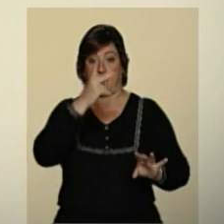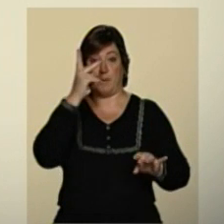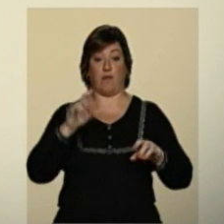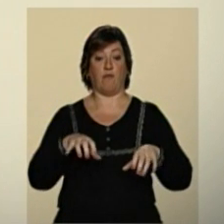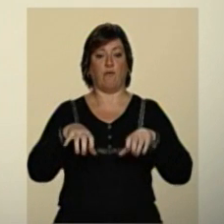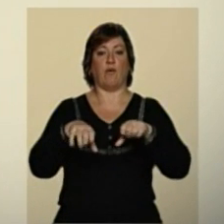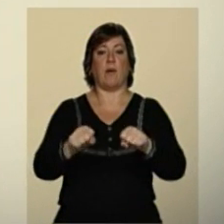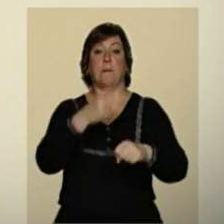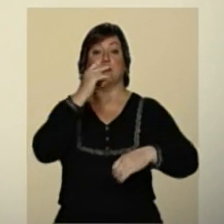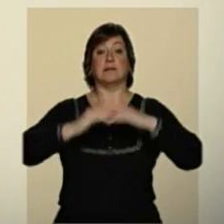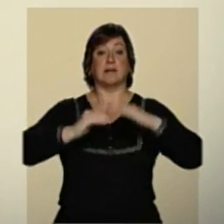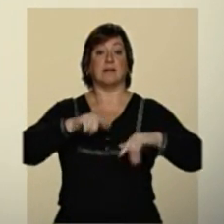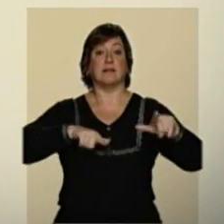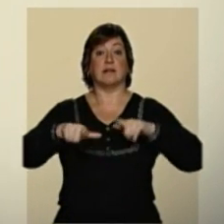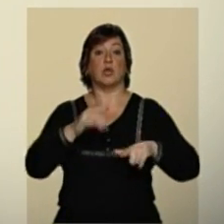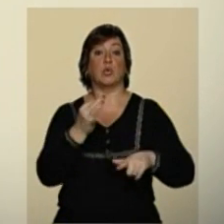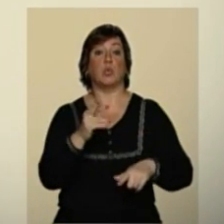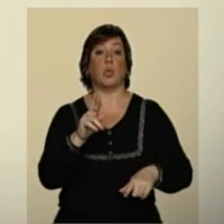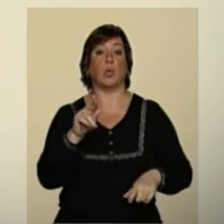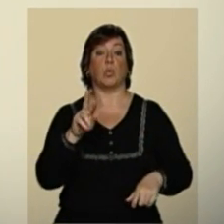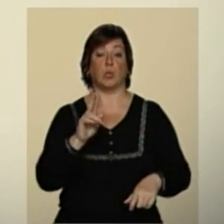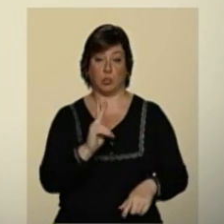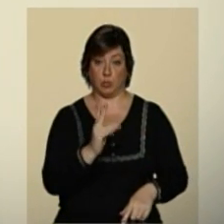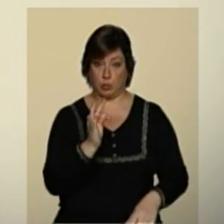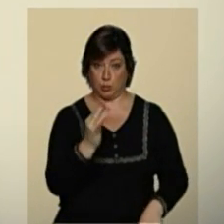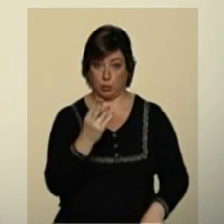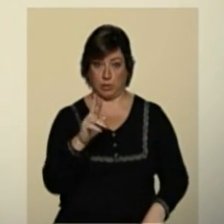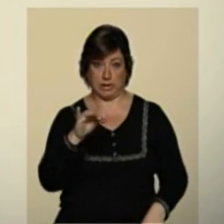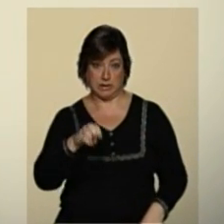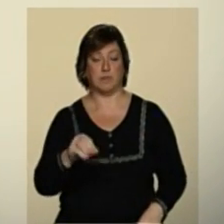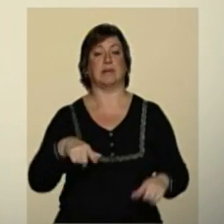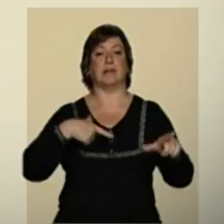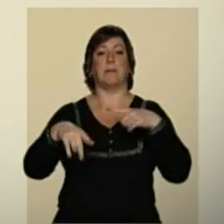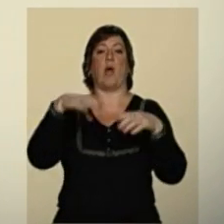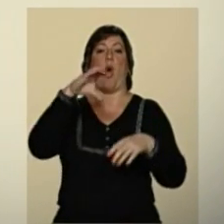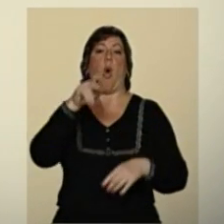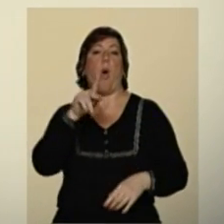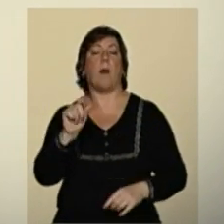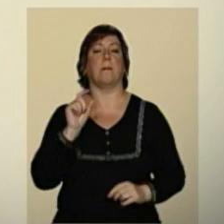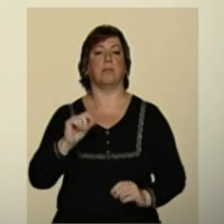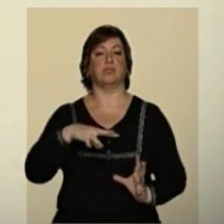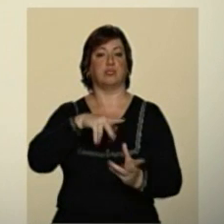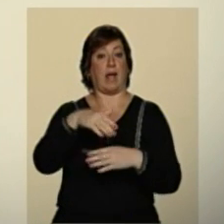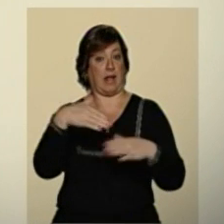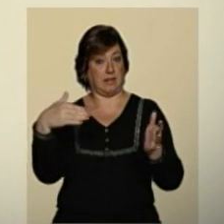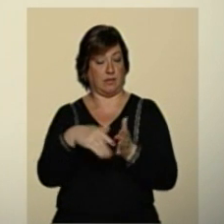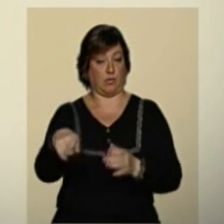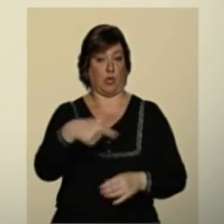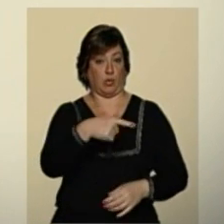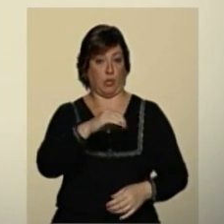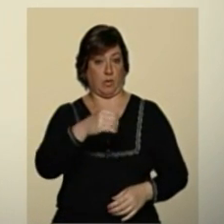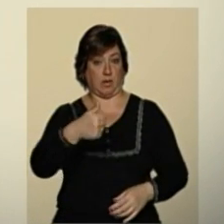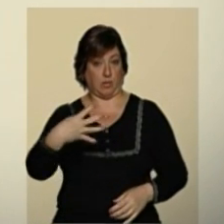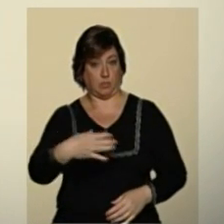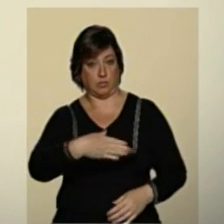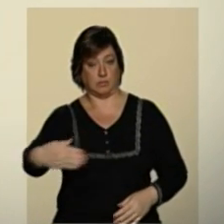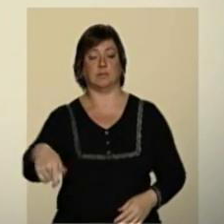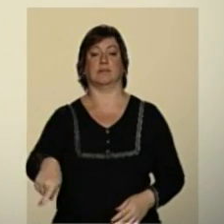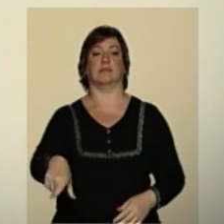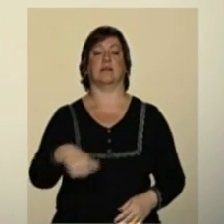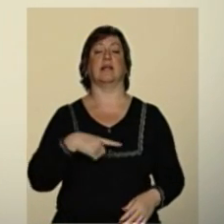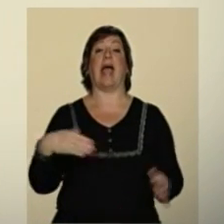formação de trabalhadores do Turismo para atuar na Copa do Mundo de 2014 até a Copa Luciano nós vamos